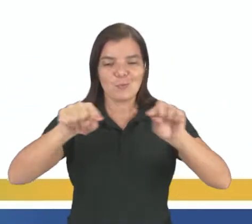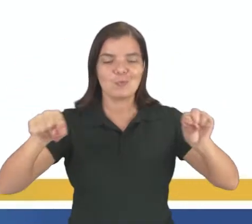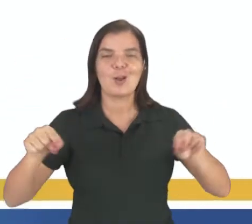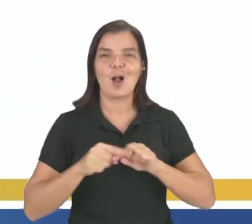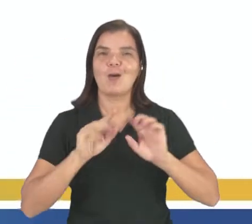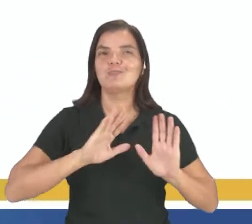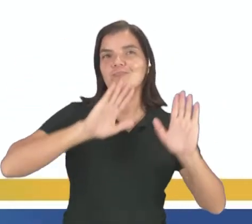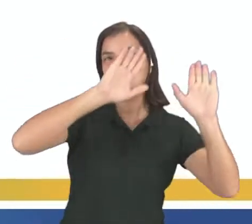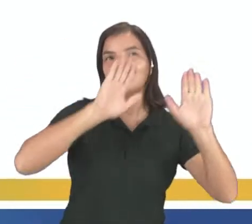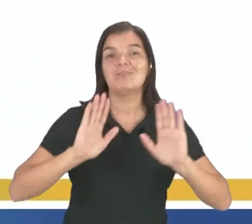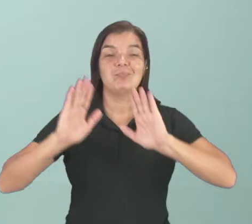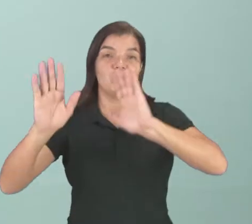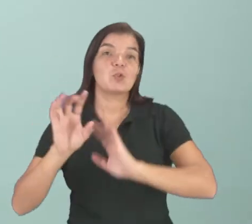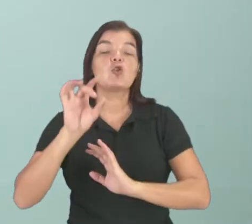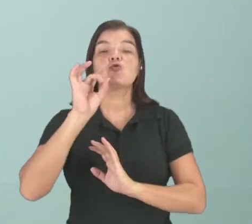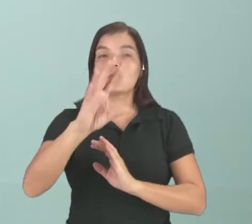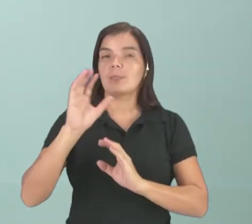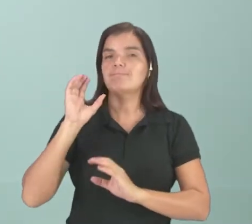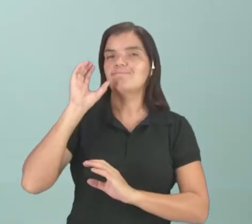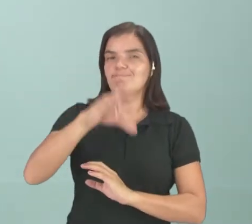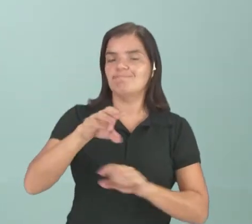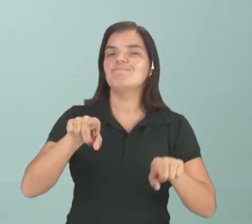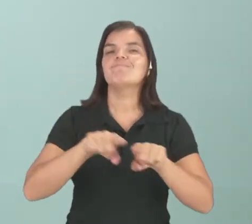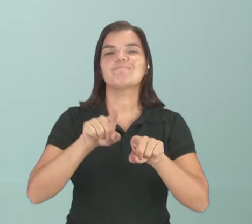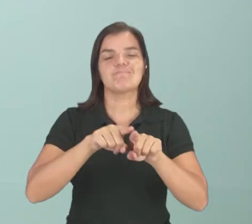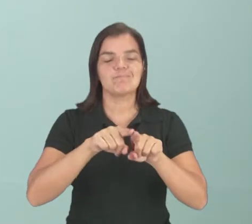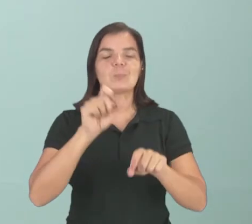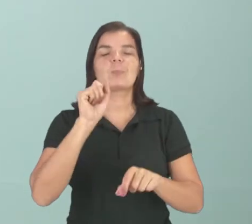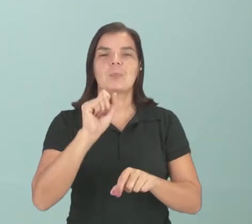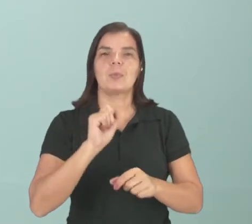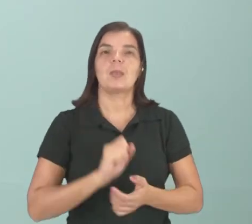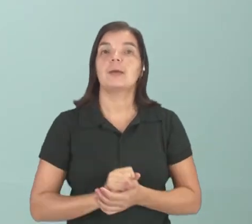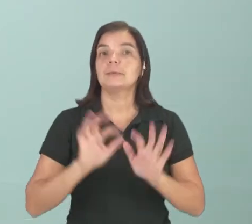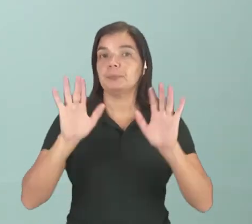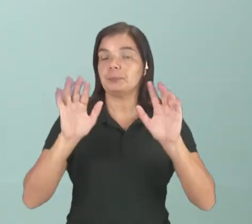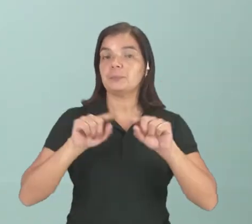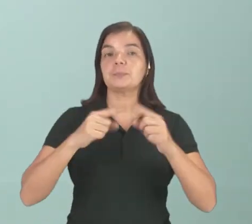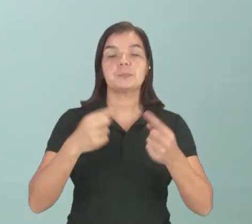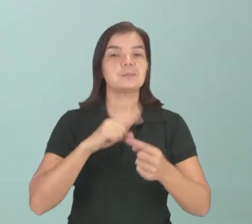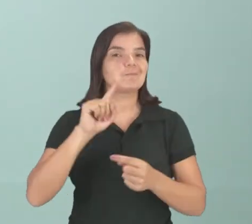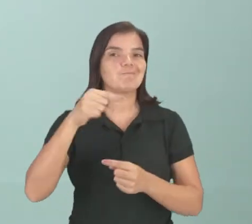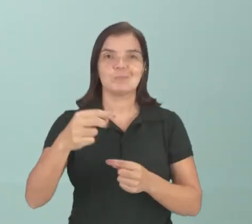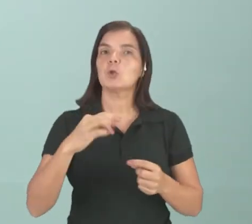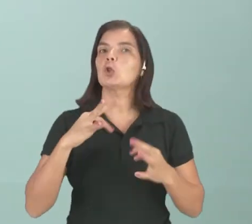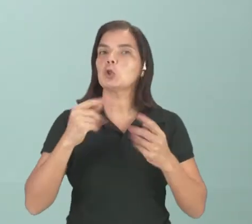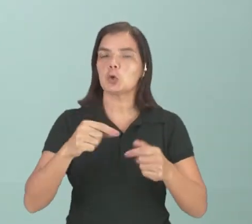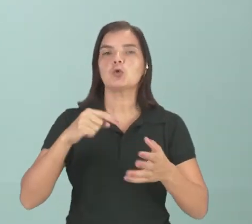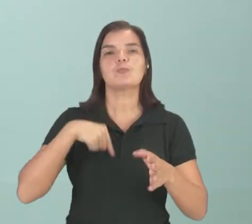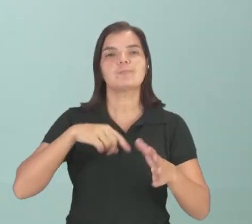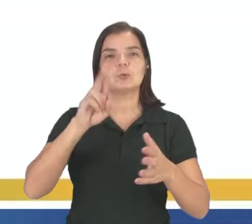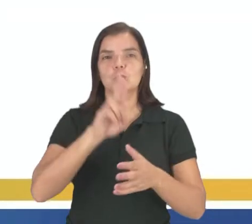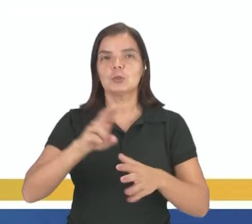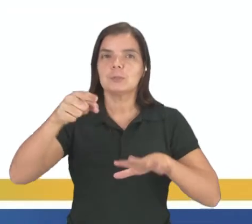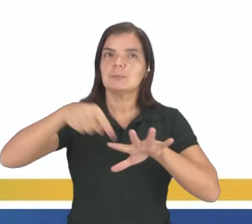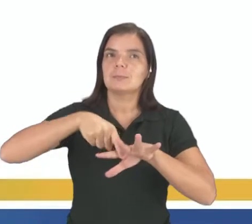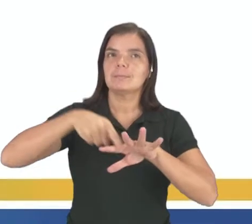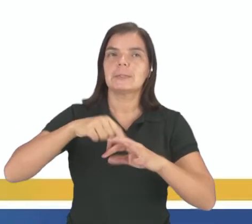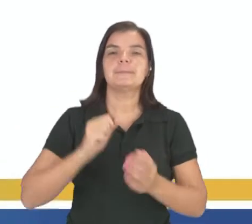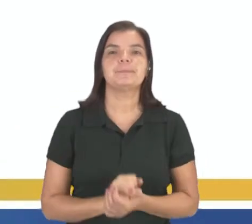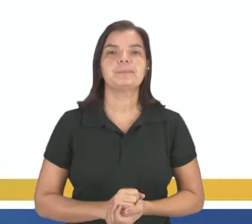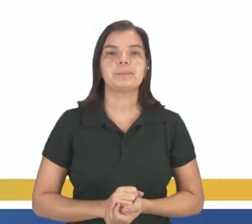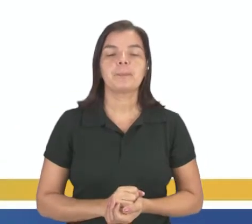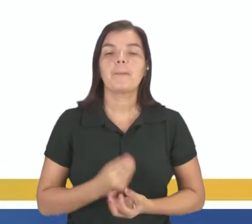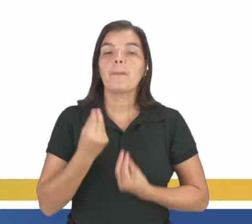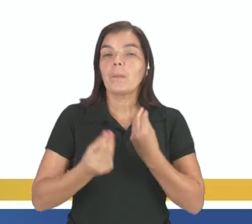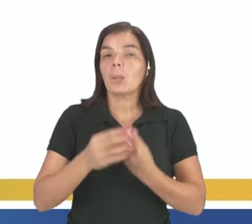de Gol ou seja só o arremesso de meta que é cobrado com as mãos as demais todos são cobrados com os pés